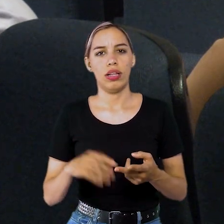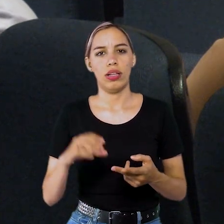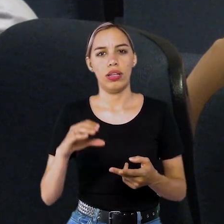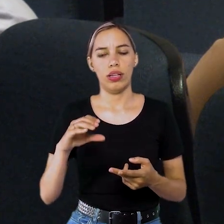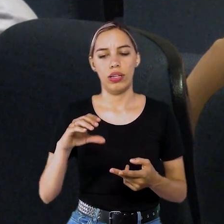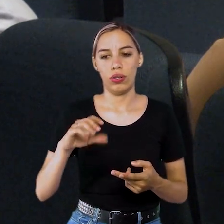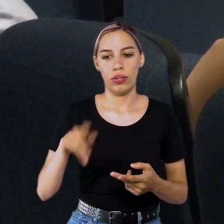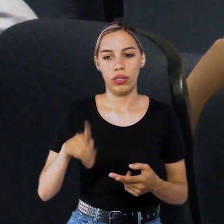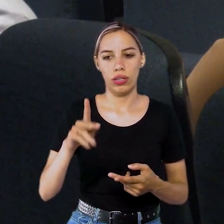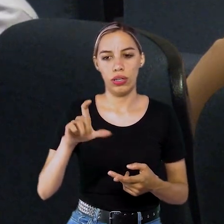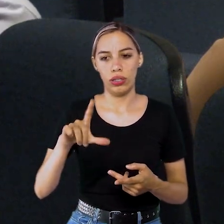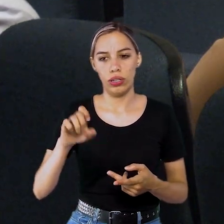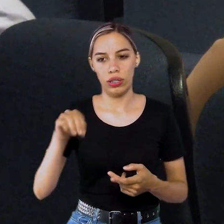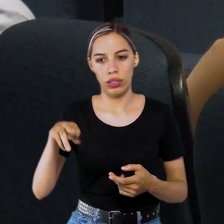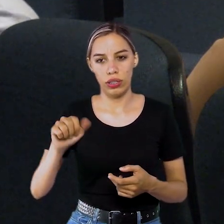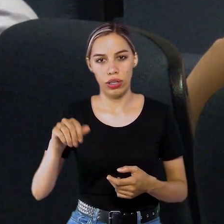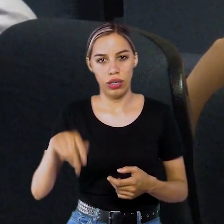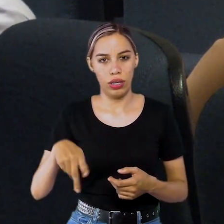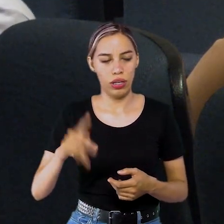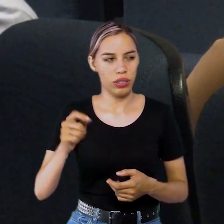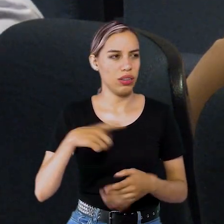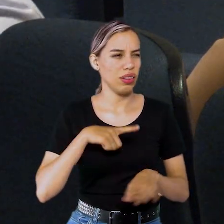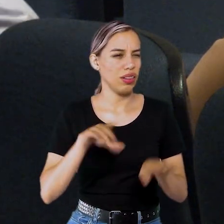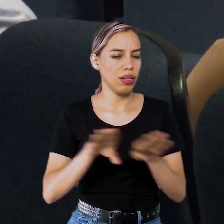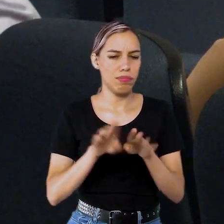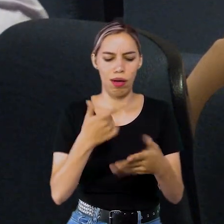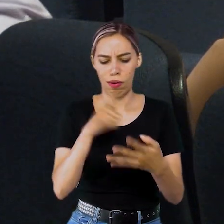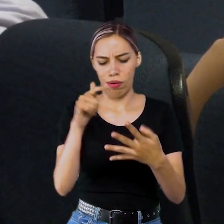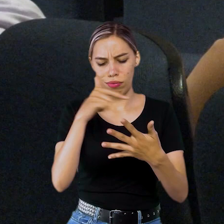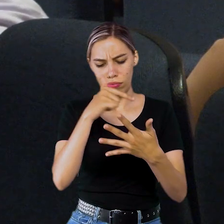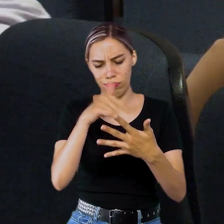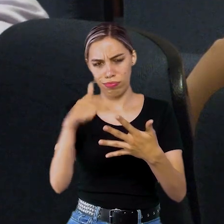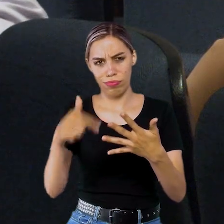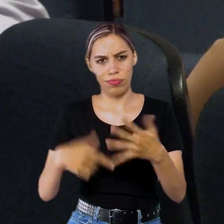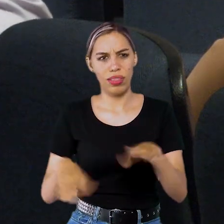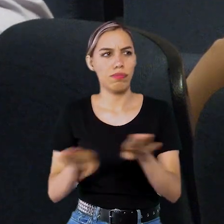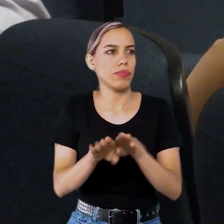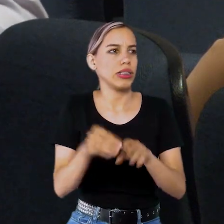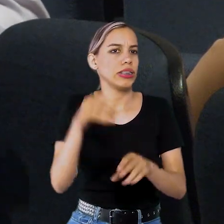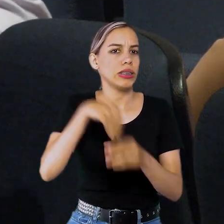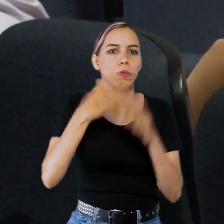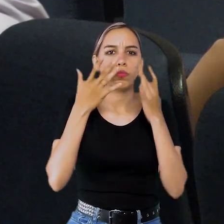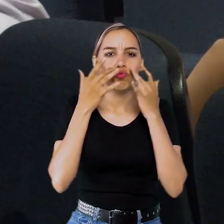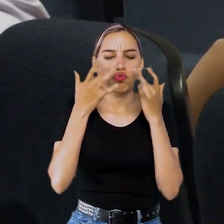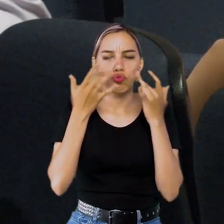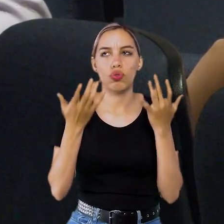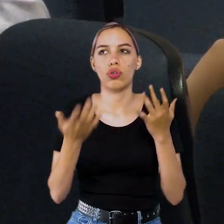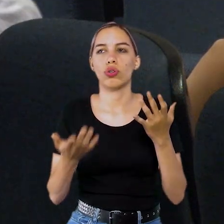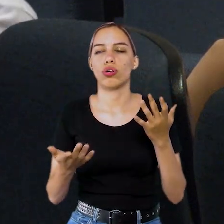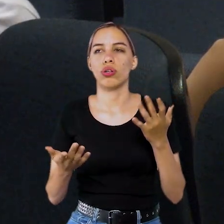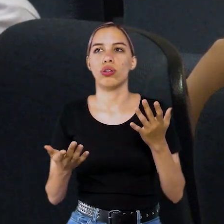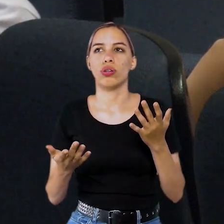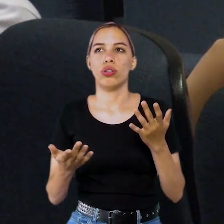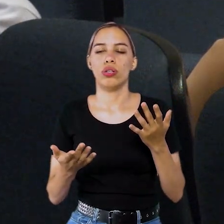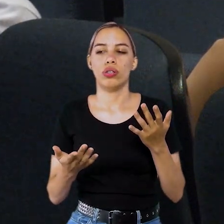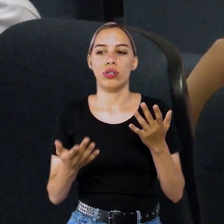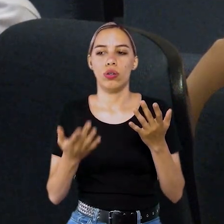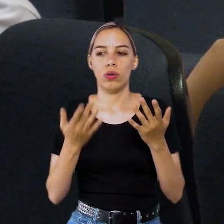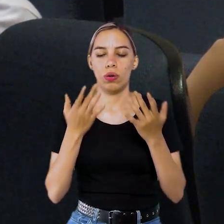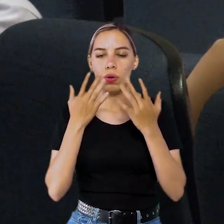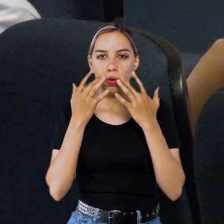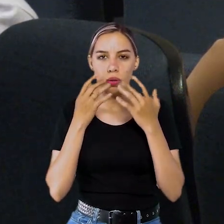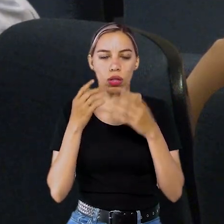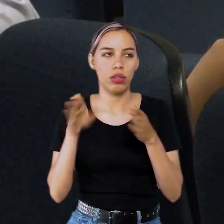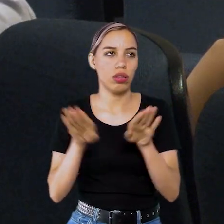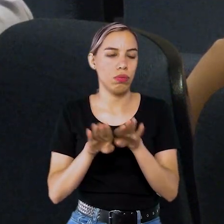livros do Daniel Munduruku. É o grande momento. Isso também no teatro, né? Vai ter A Queda do Céu lá com o teatro